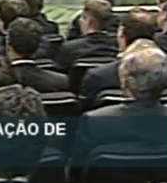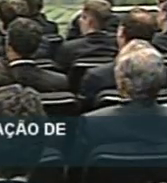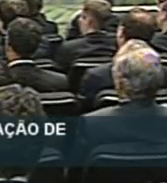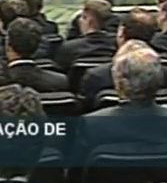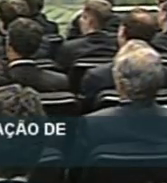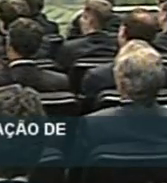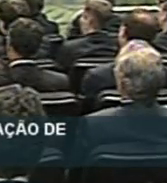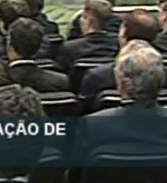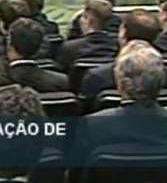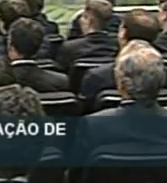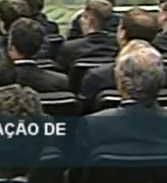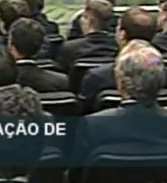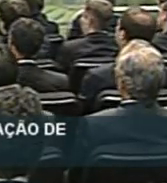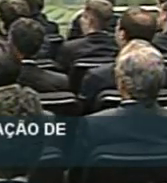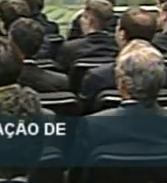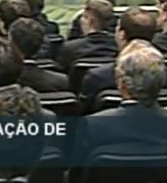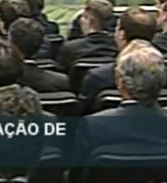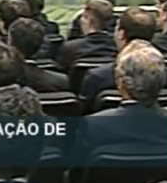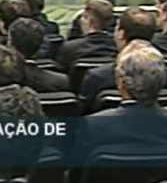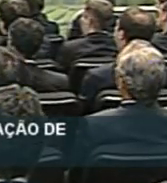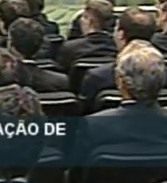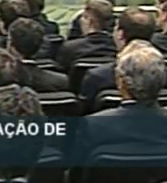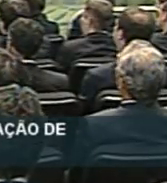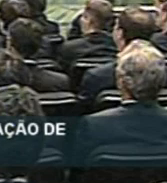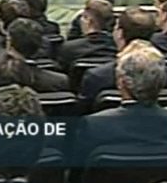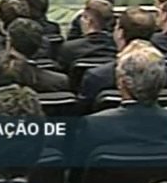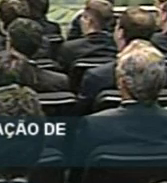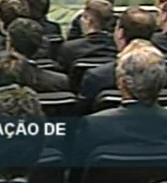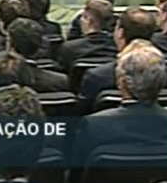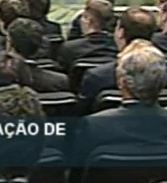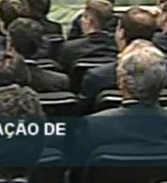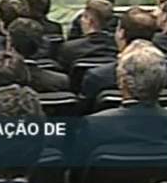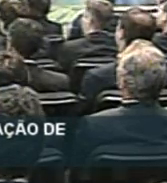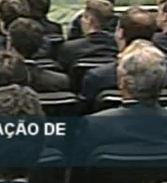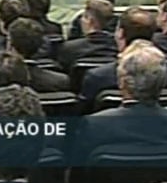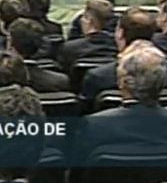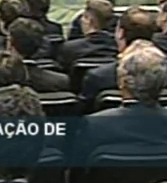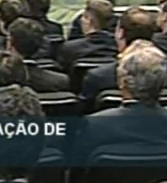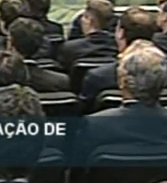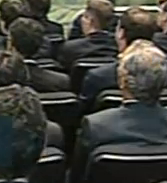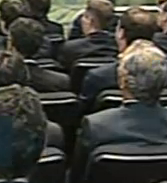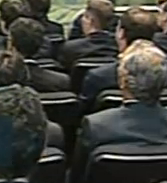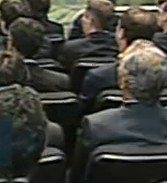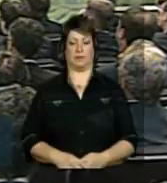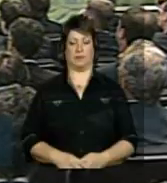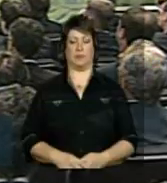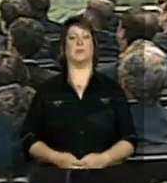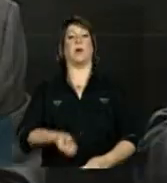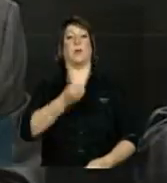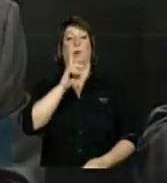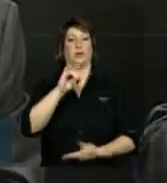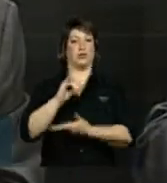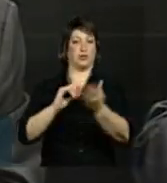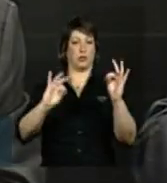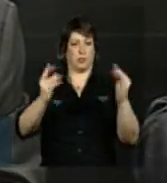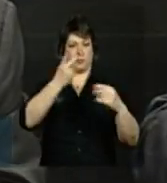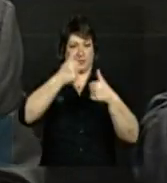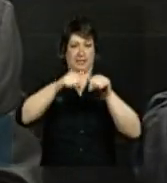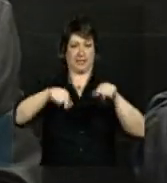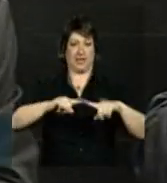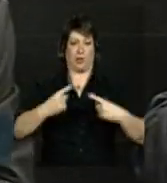Bom, muito bom dia a todos e todas aqui presentes. Queria saudá-los, saudá-las, saudando o senhor Osmar